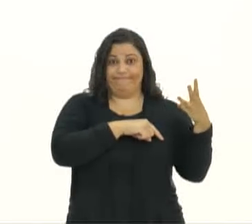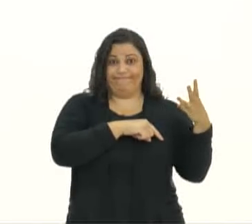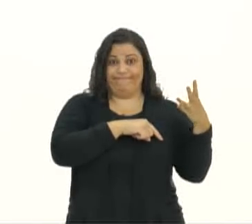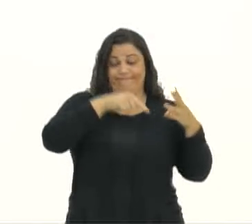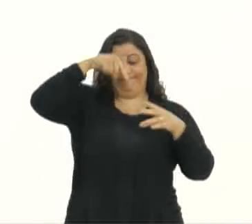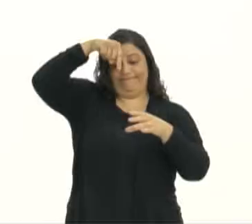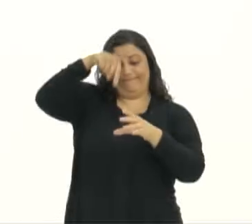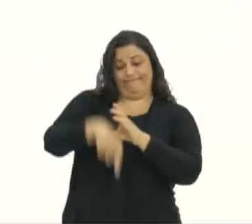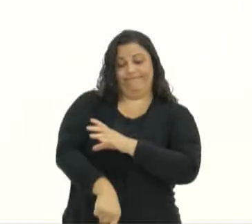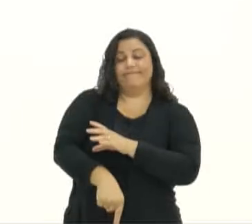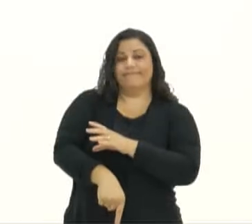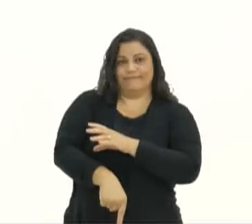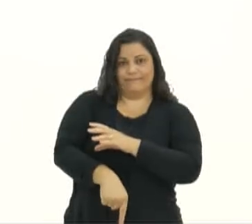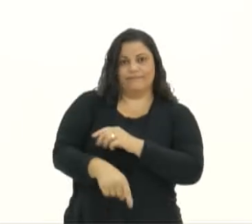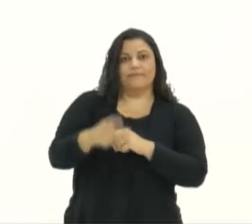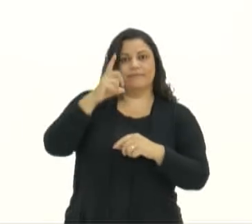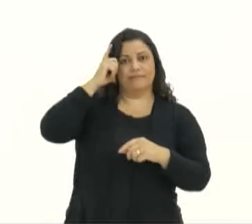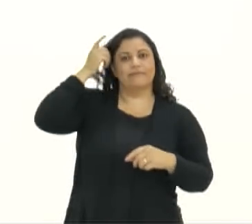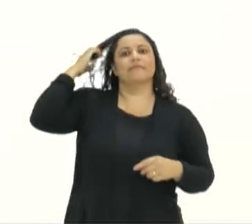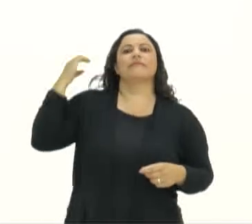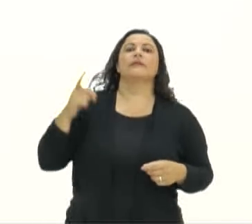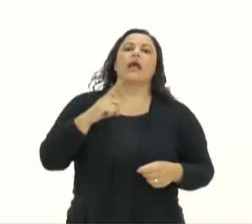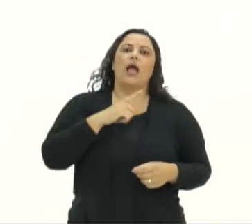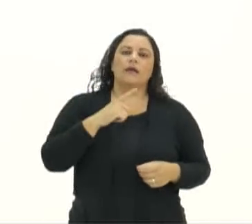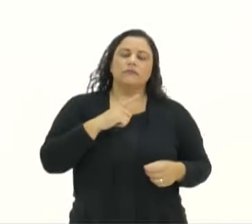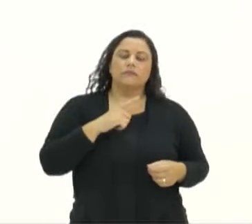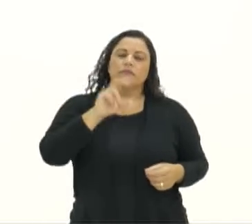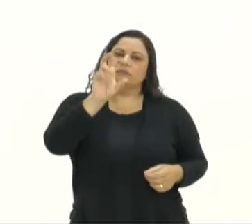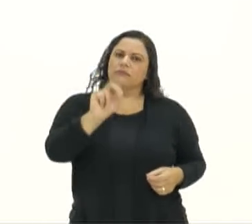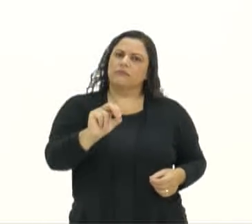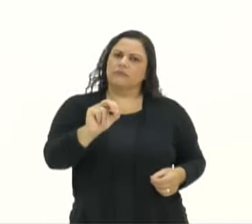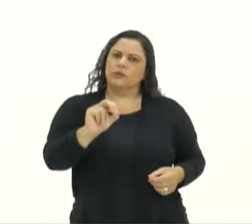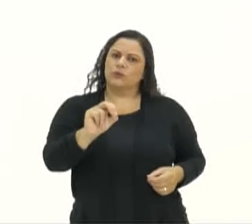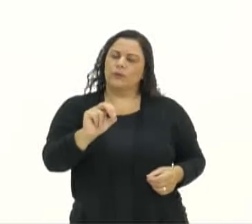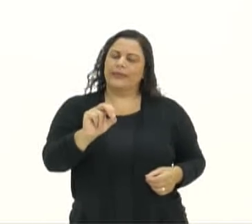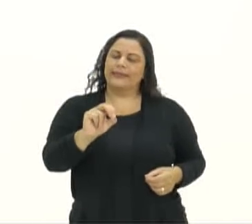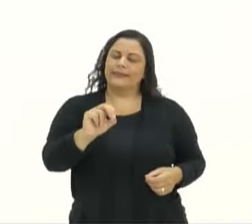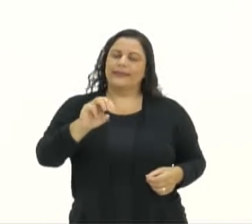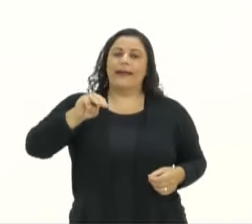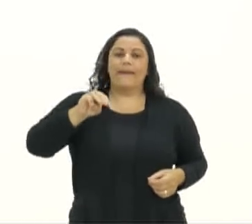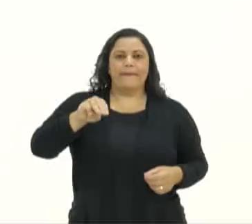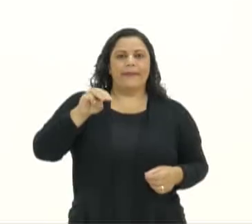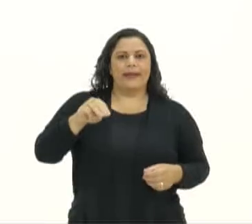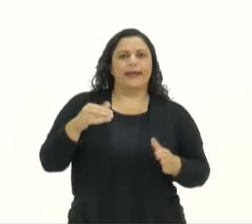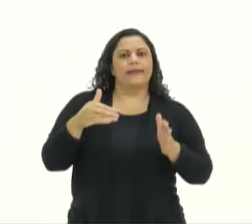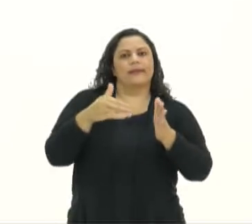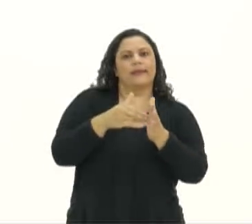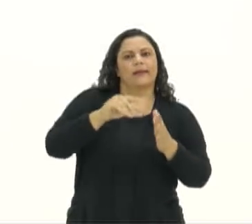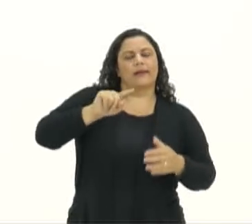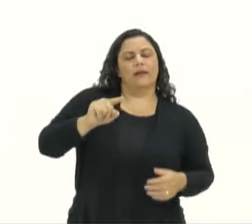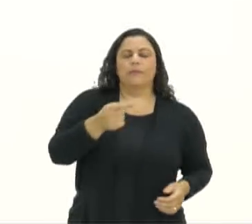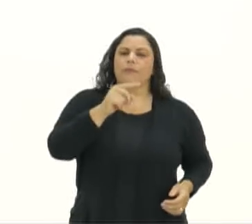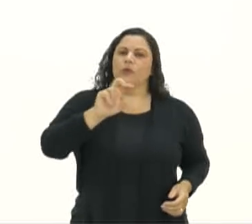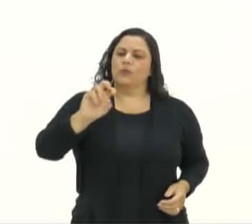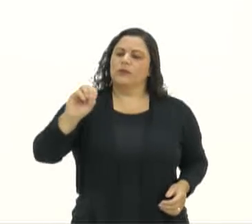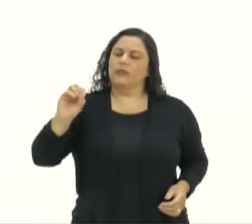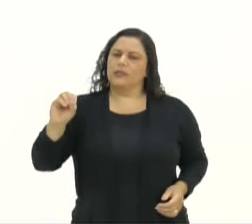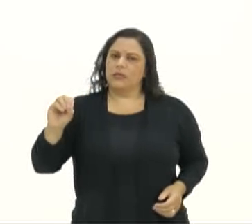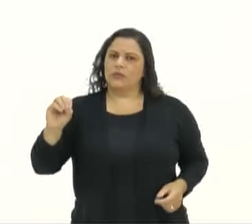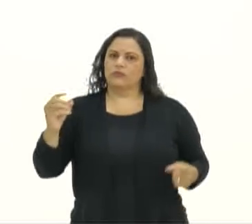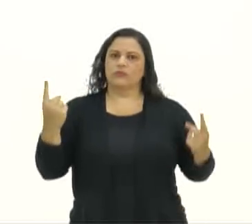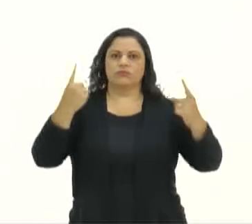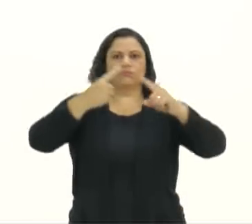profundidade. Existem provas de 50 metros até 1.500 metros de disputa,